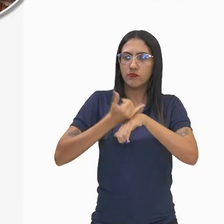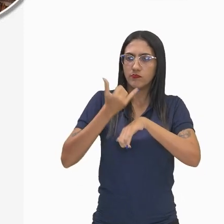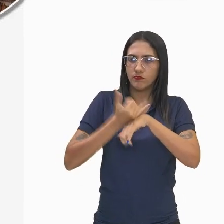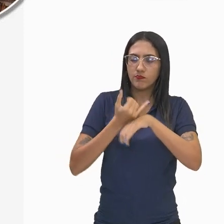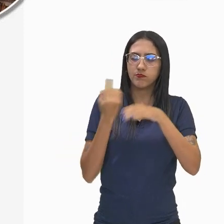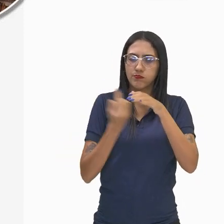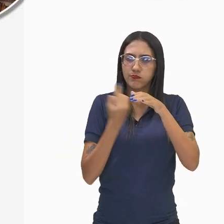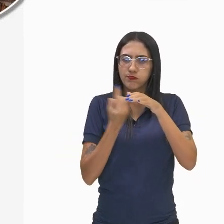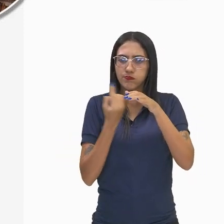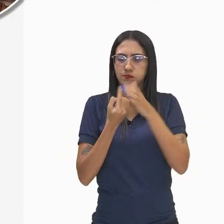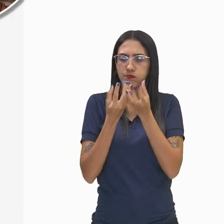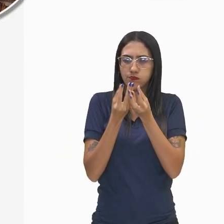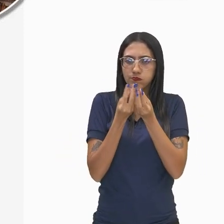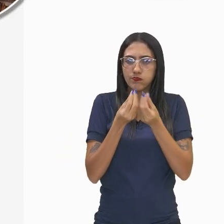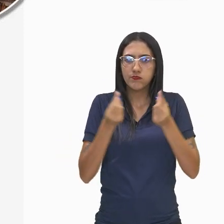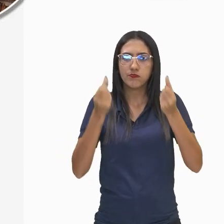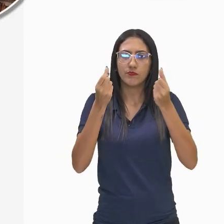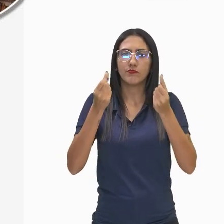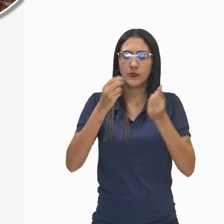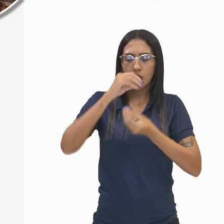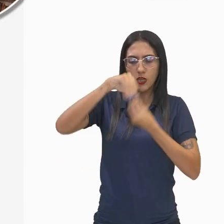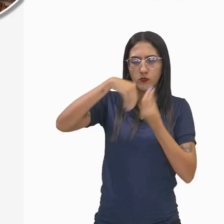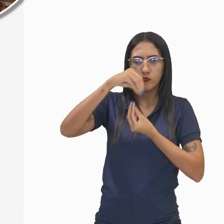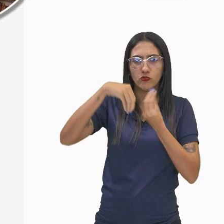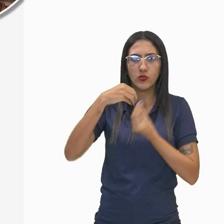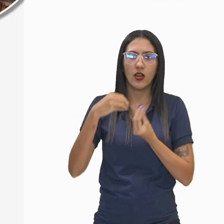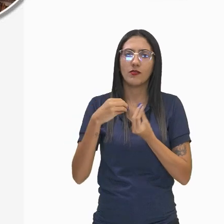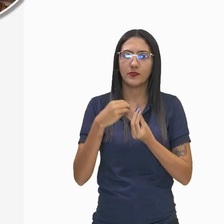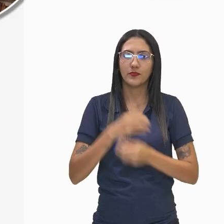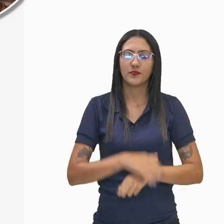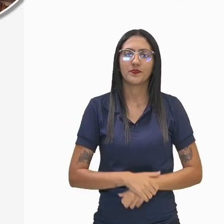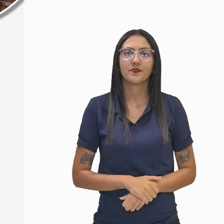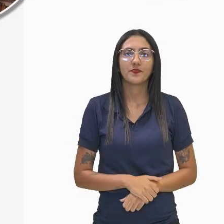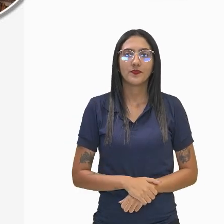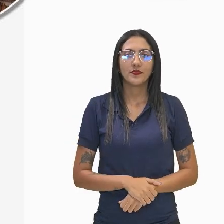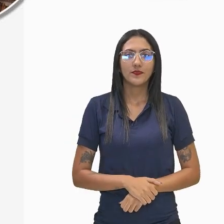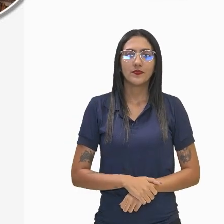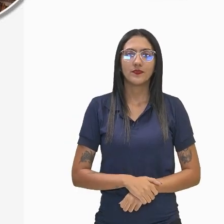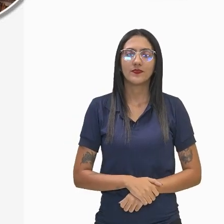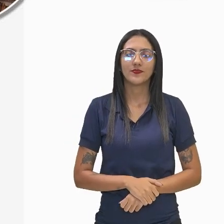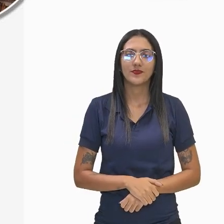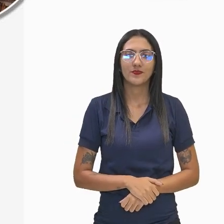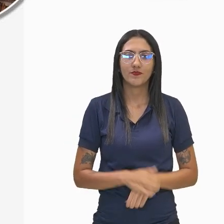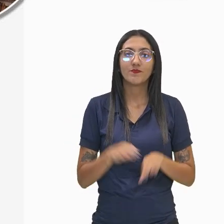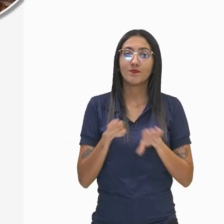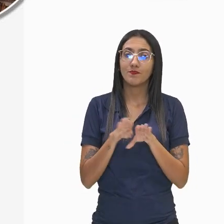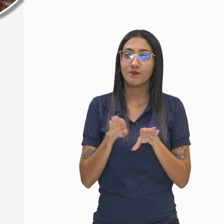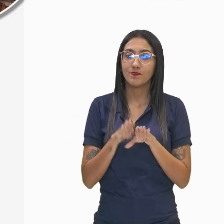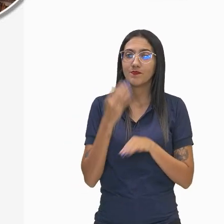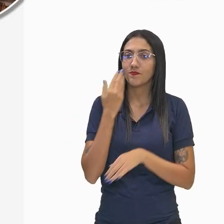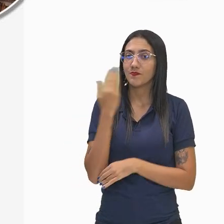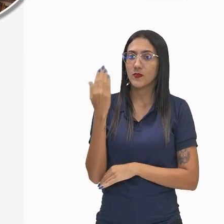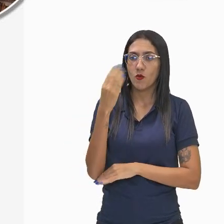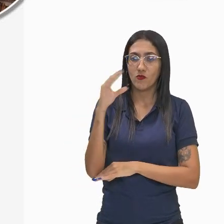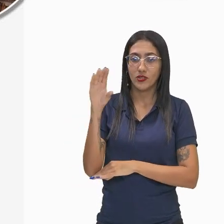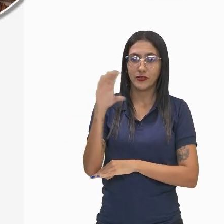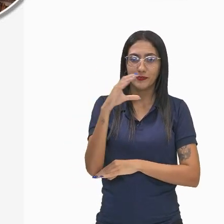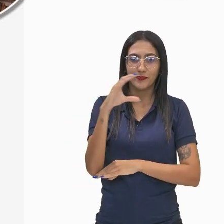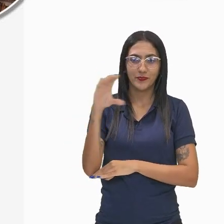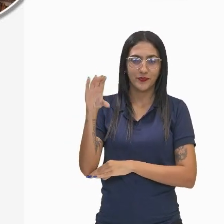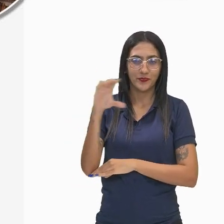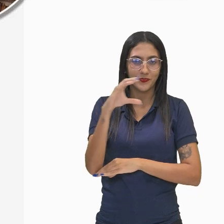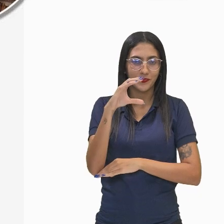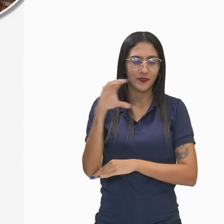para que ele possa triturar e misturar os alimentos. Temos também o ventilador, ali na